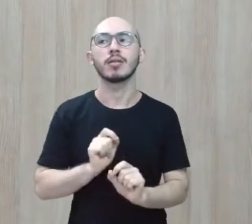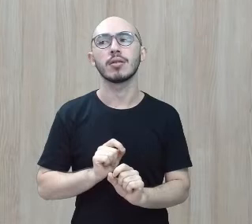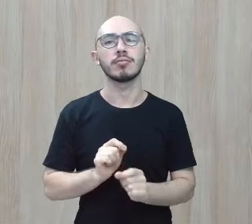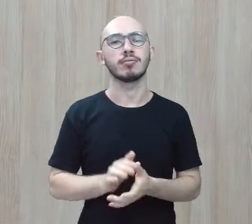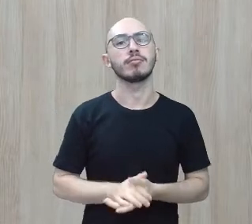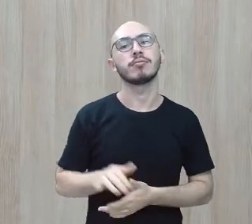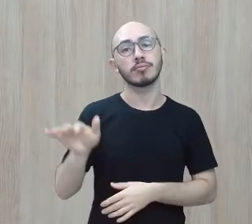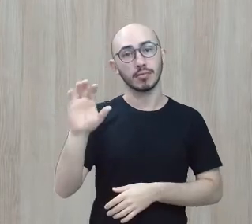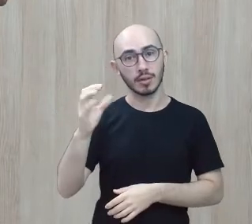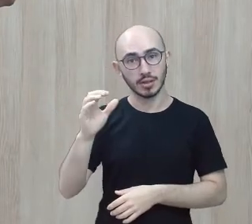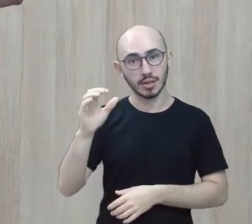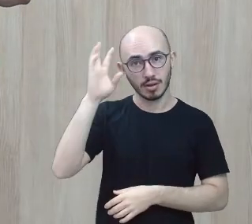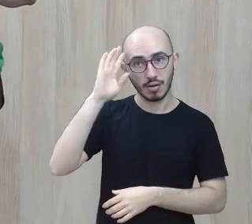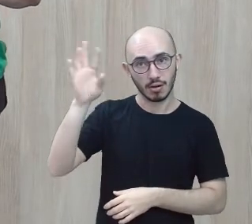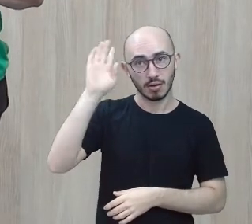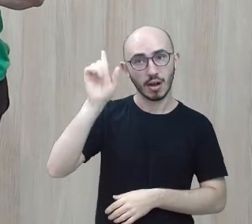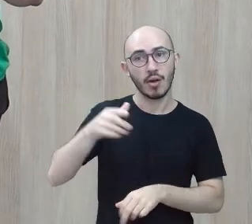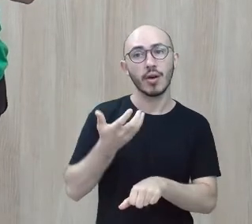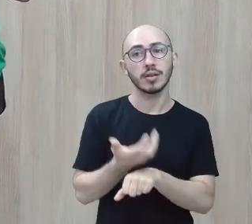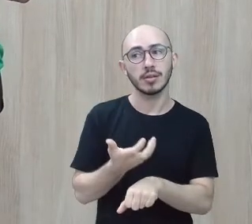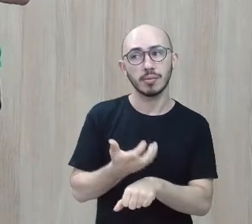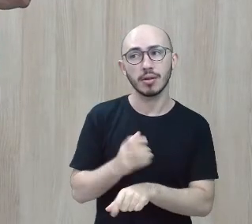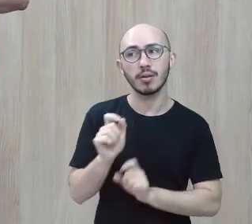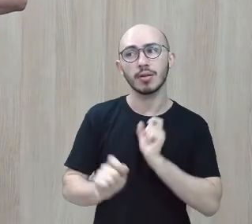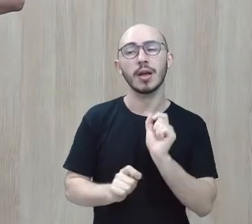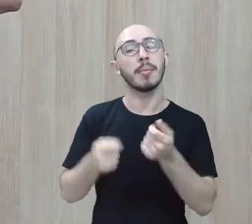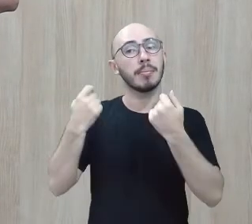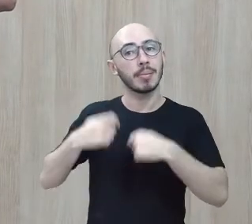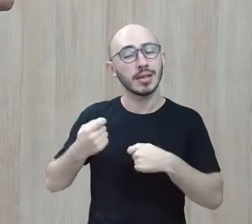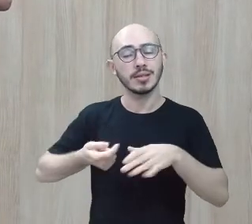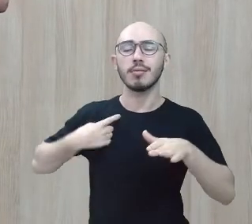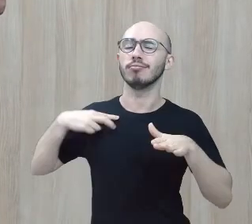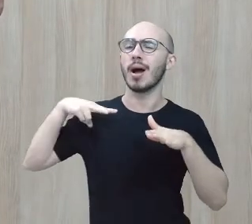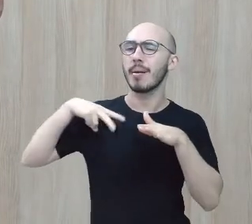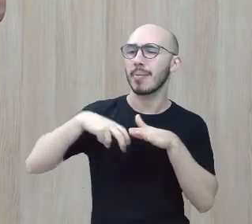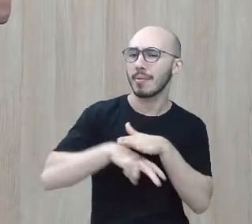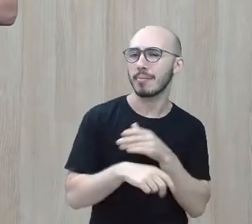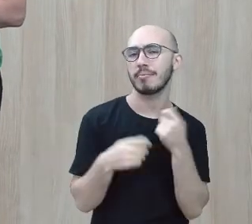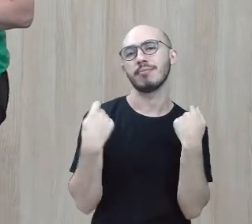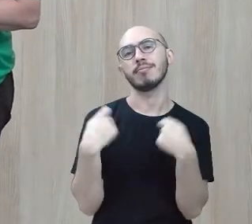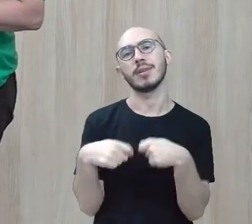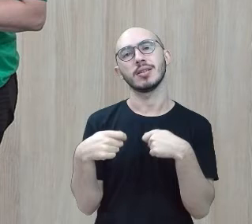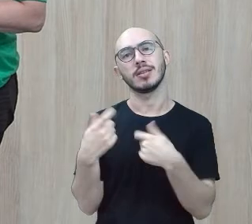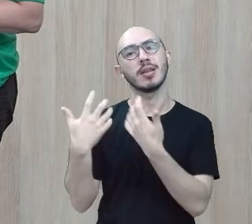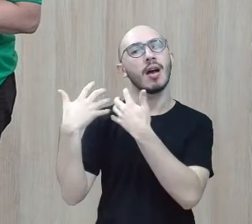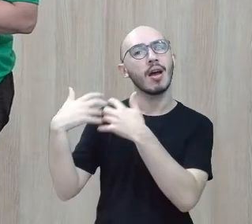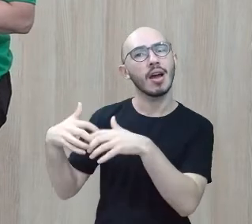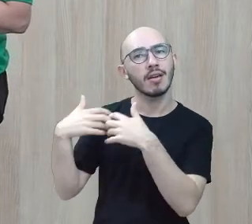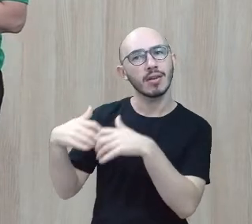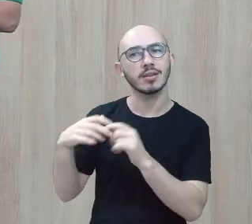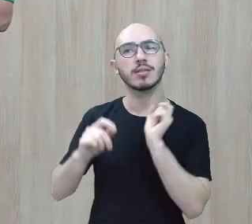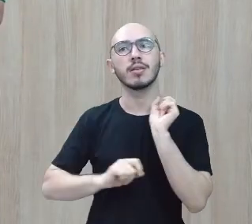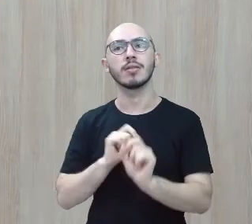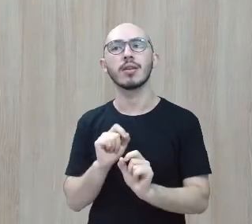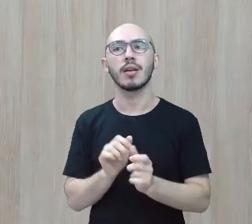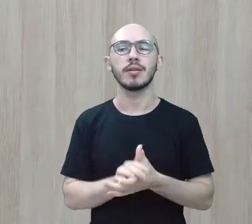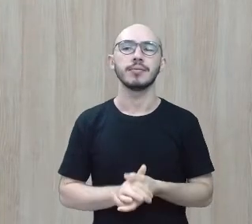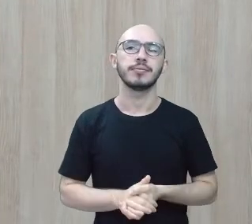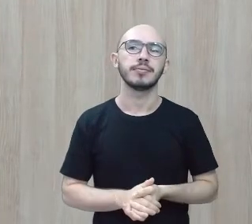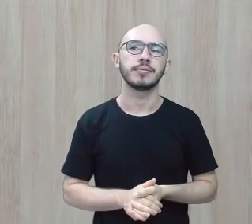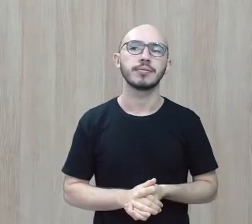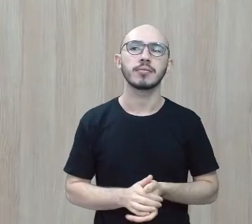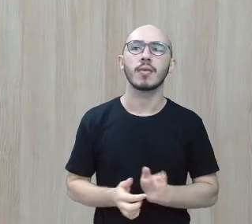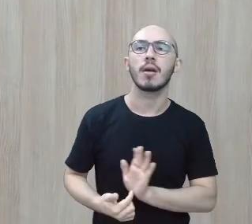a filosofia é uma disciplina que deve ser explorada, não é? Então, reflexões que muitas vezes